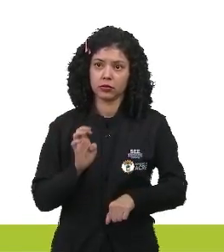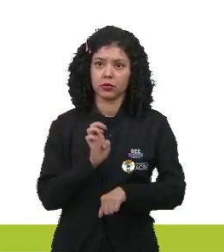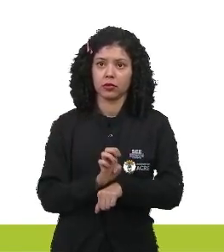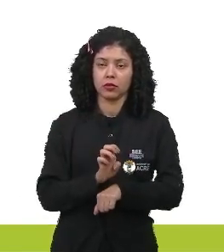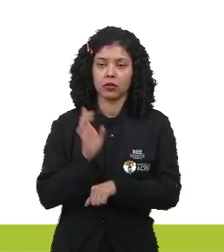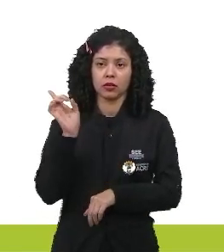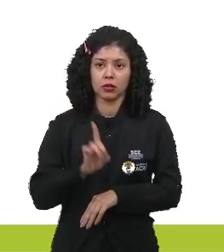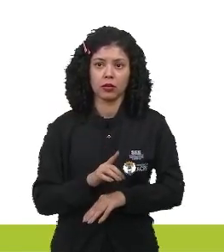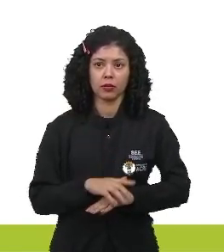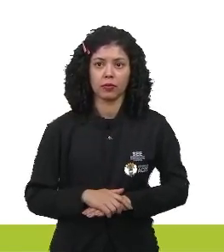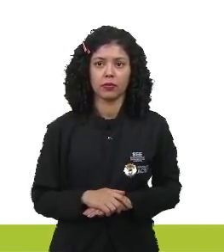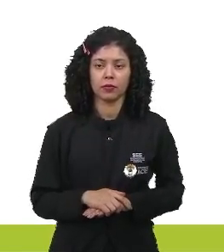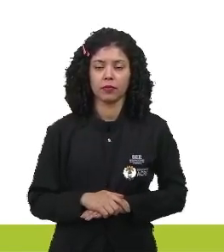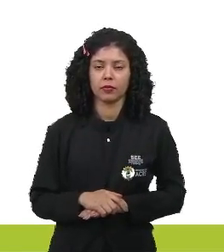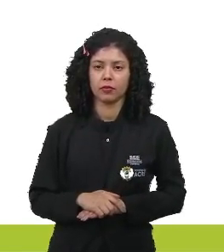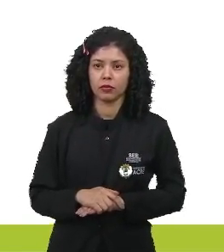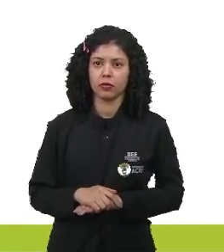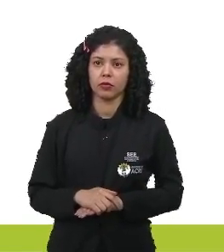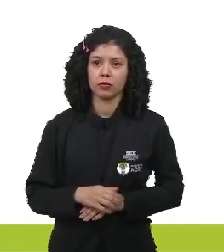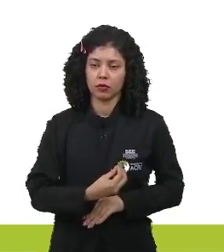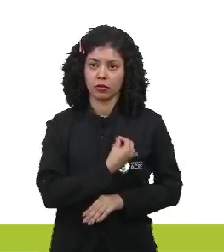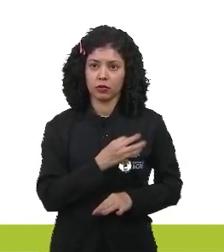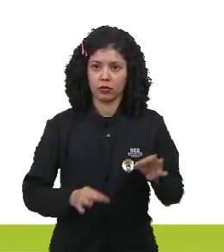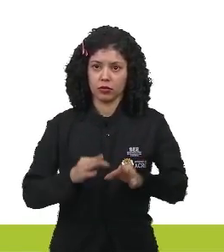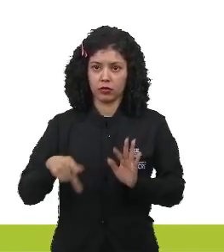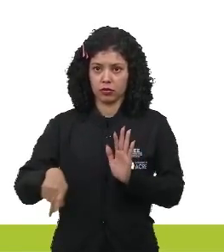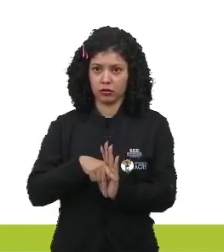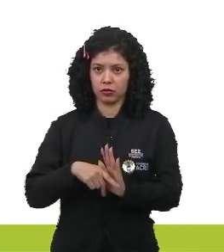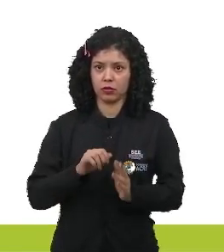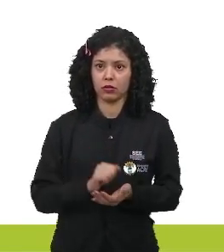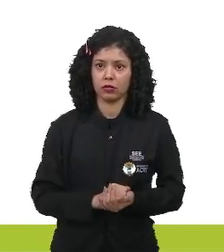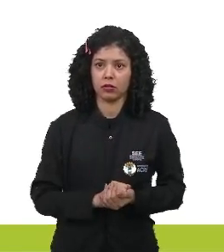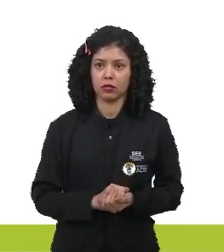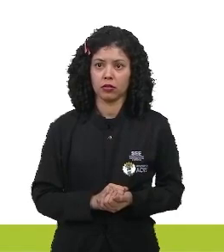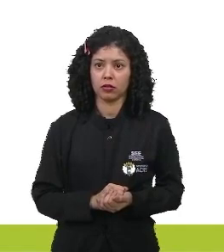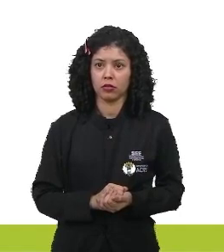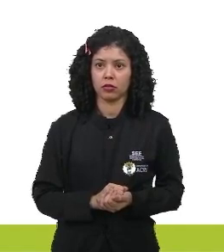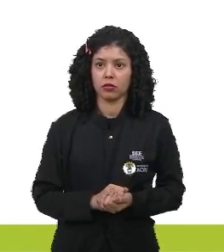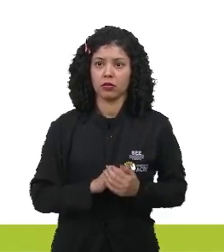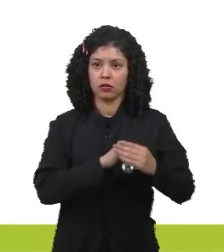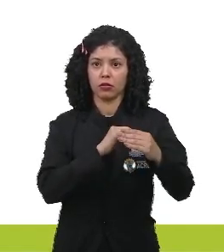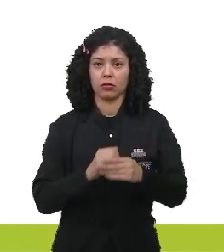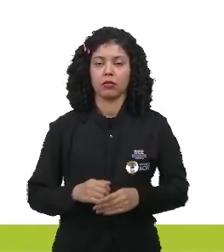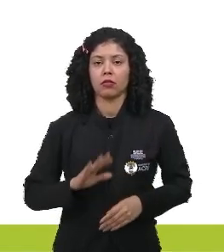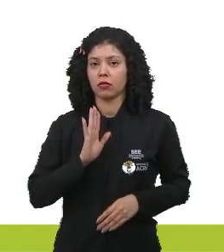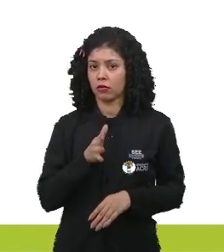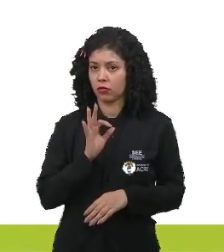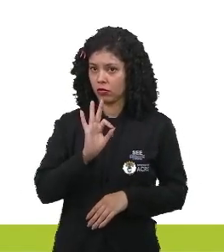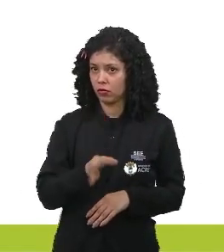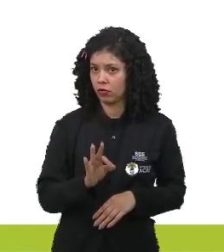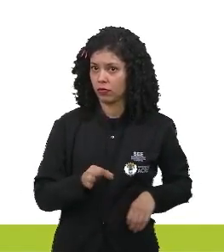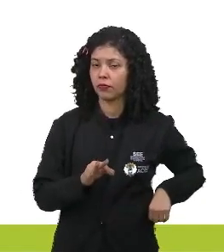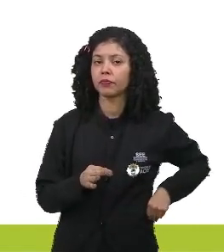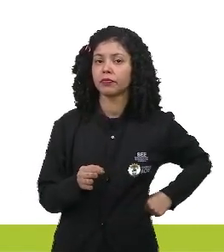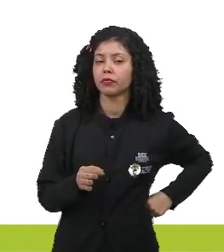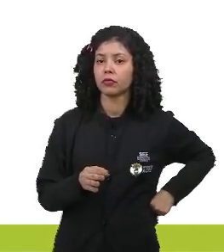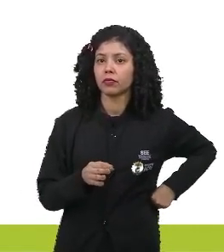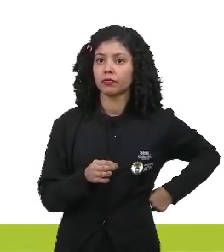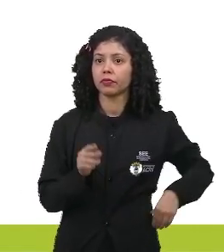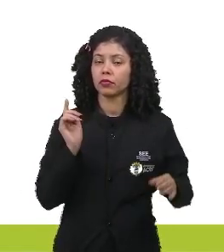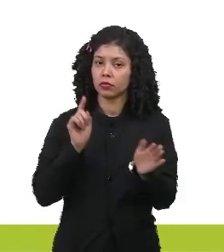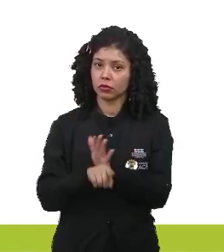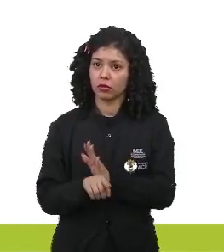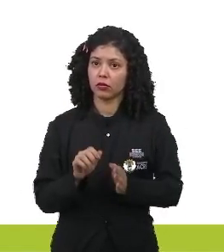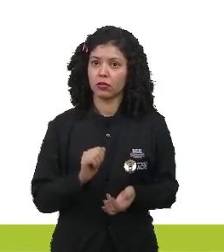pelo estado de direito vida justiça e propriedade na letra A isso aqui estaria correto se a pergunta fosse